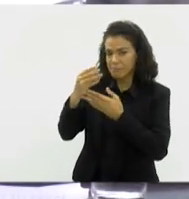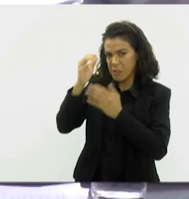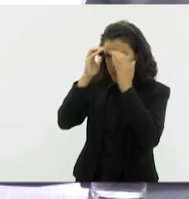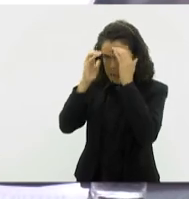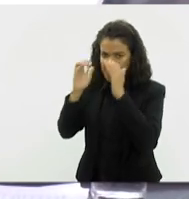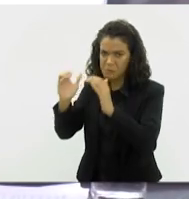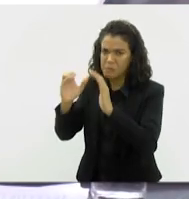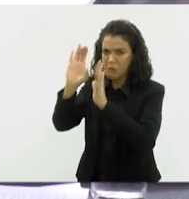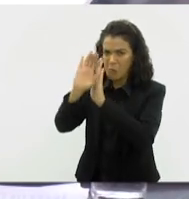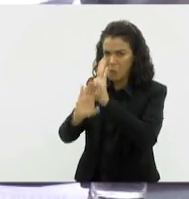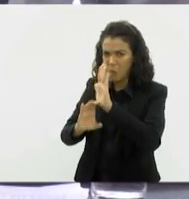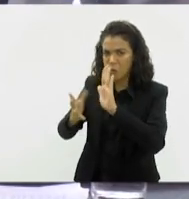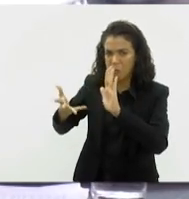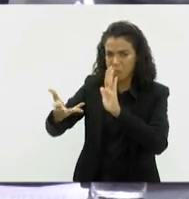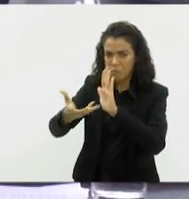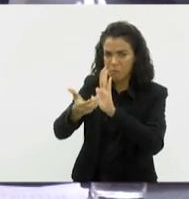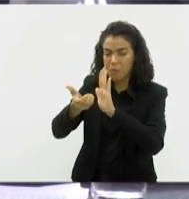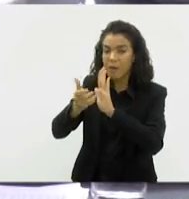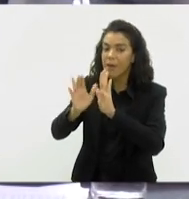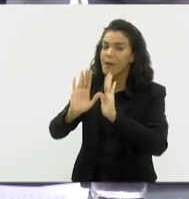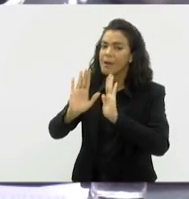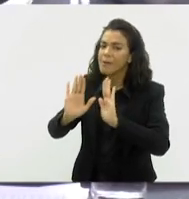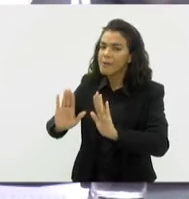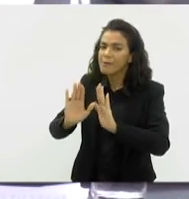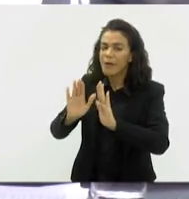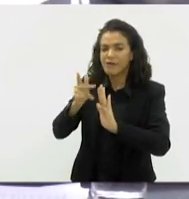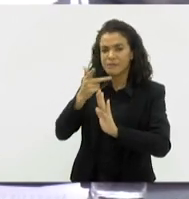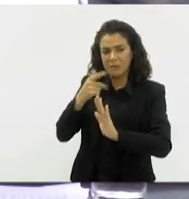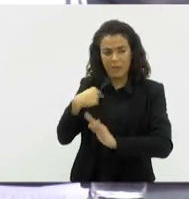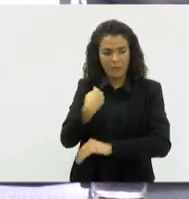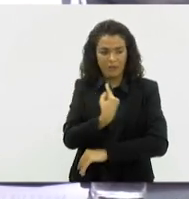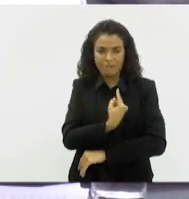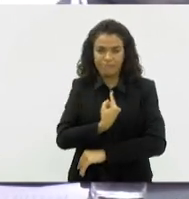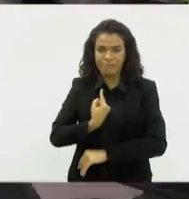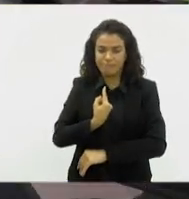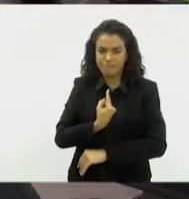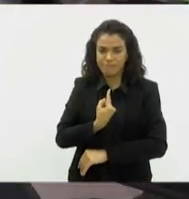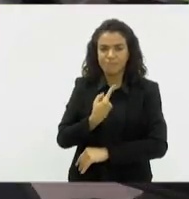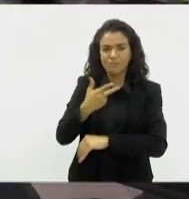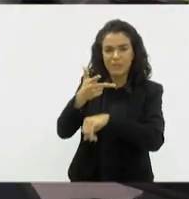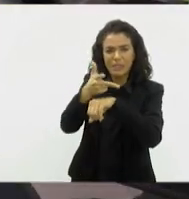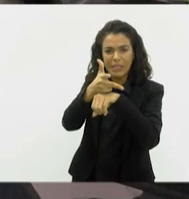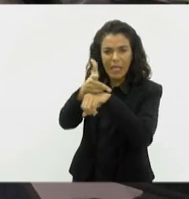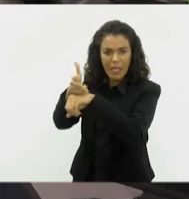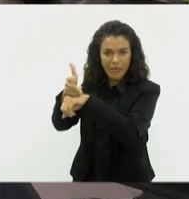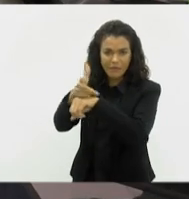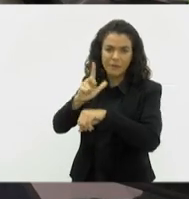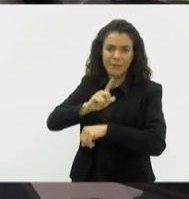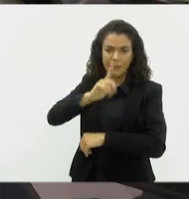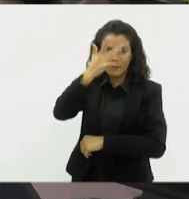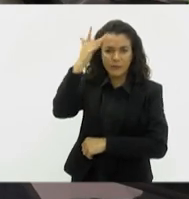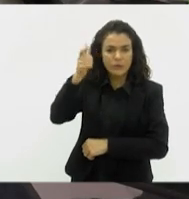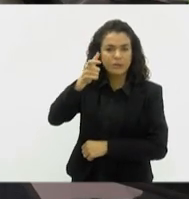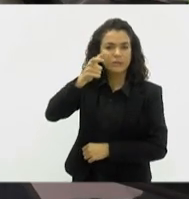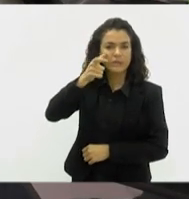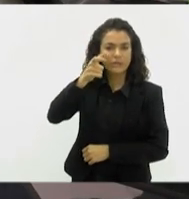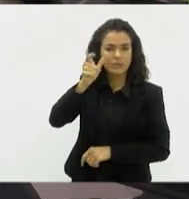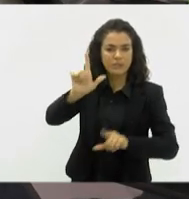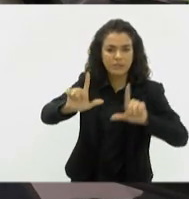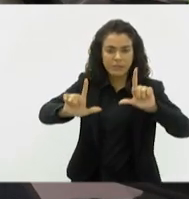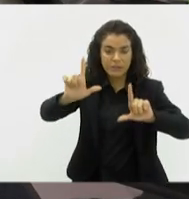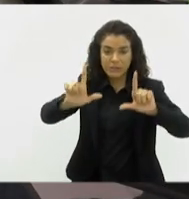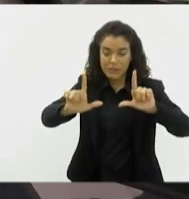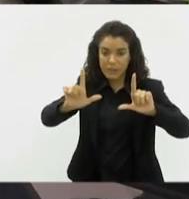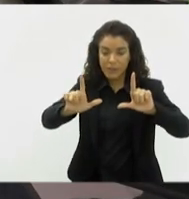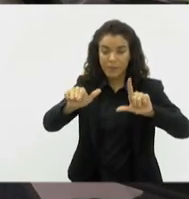o seu vasto currículo. Porque, vou me permitir, a gente está sendo gravado e pessoas que nos assistem, a